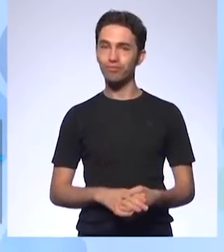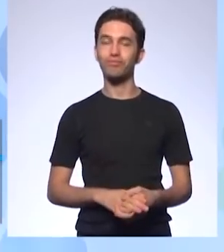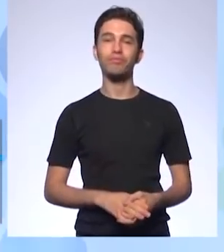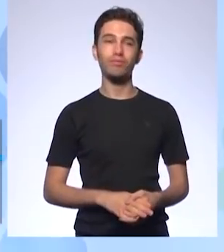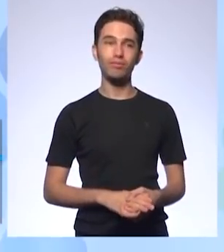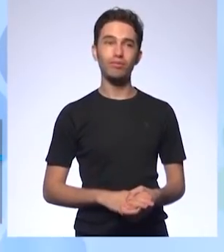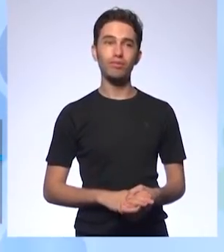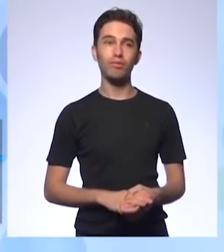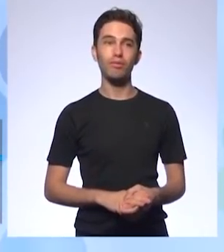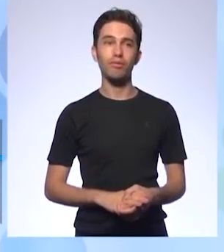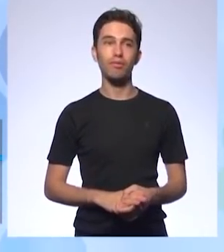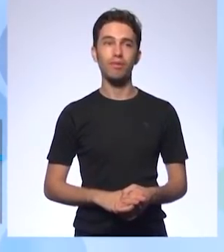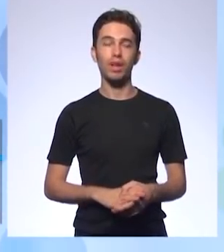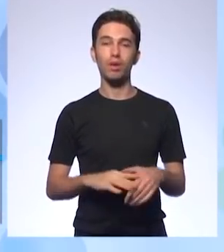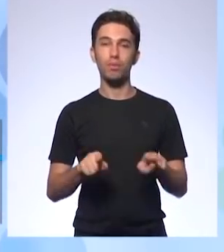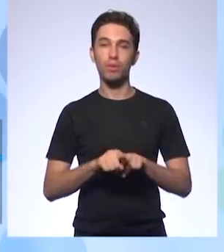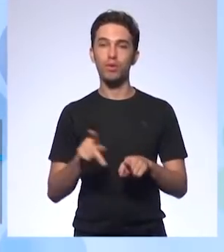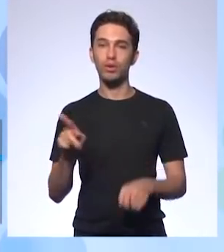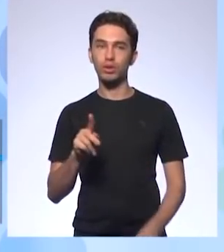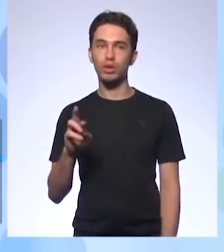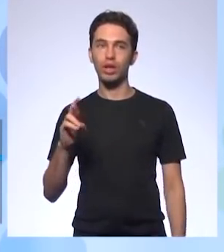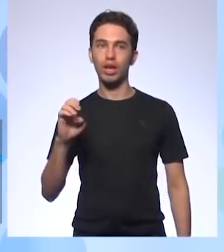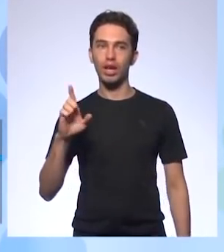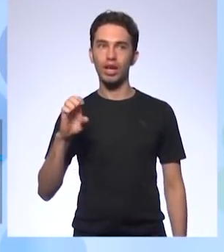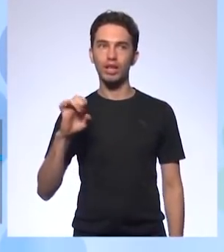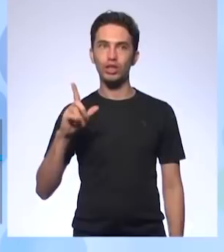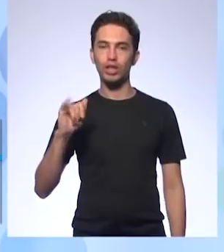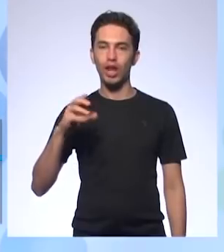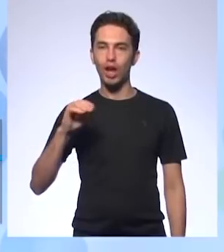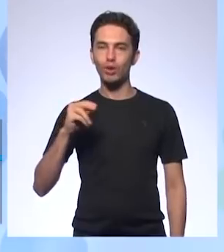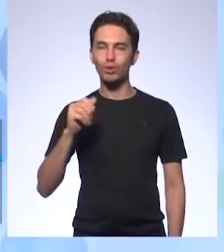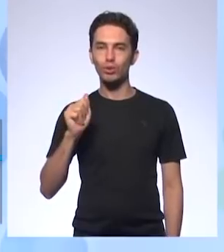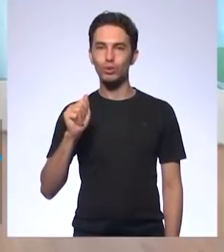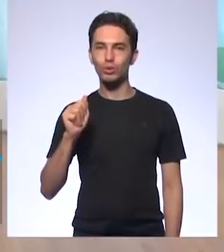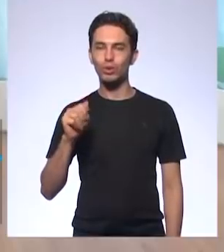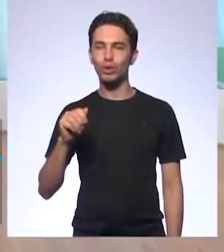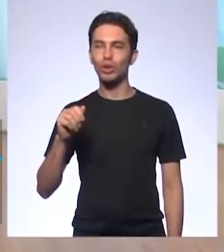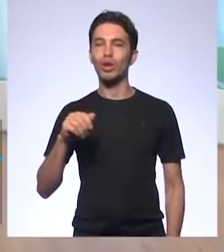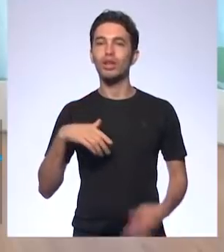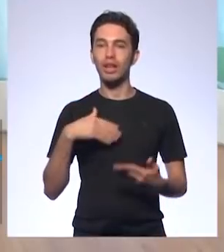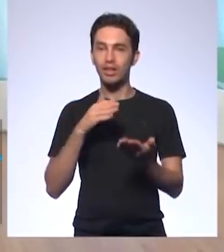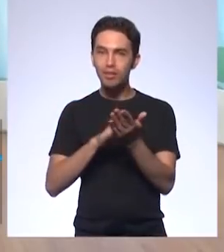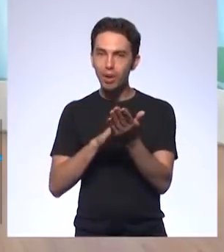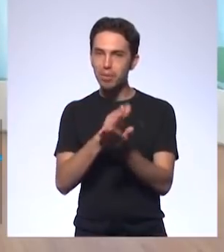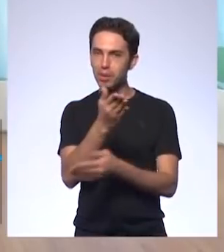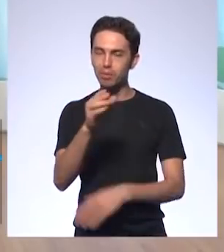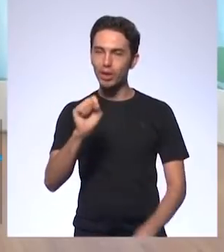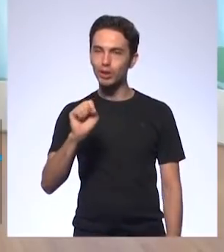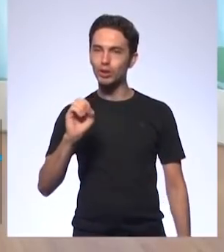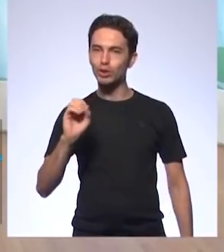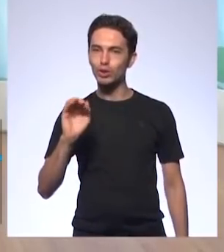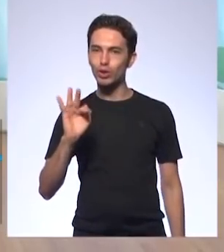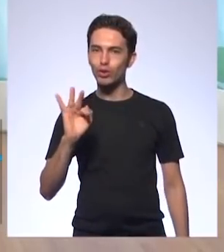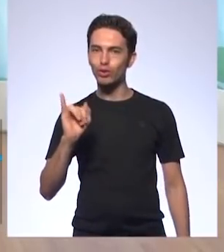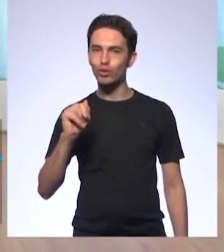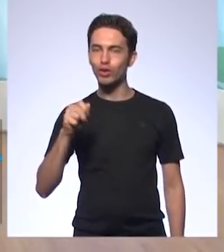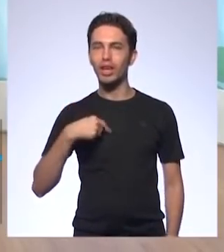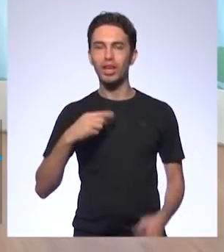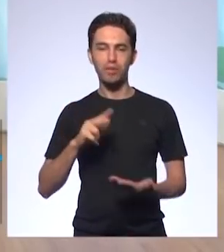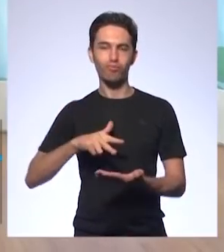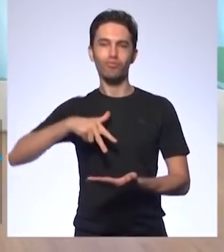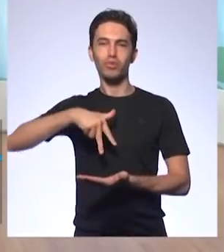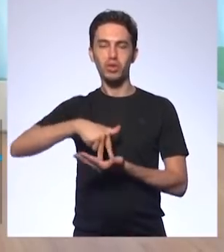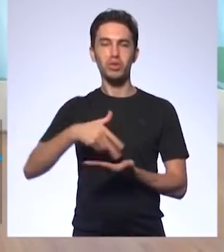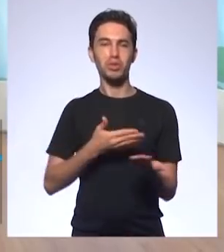futuras gerações. O Pro Reginaldo está dando parabéns para a Sofia. Obrigada. Demonstrando o protagonismo do aluno. Realmente, muito